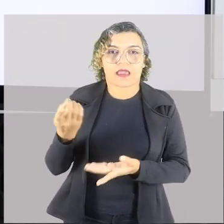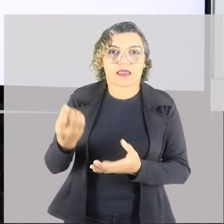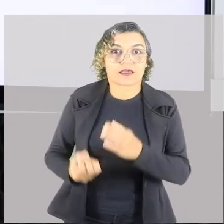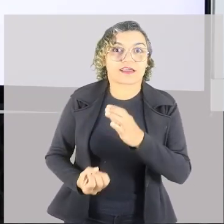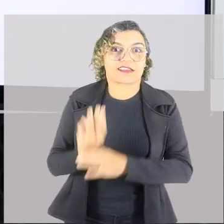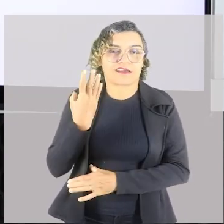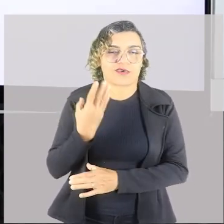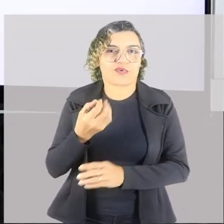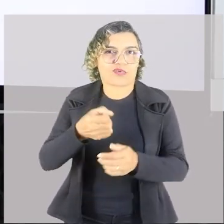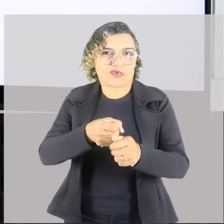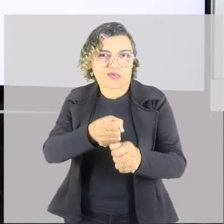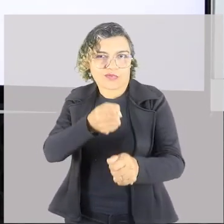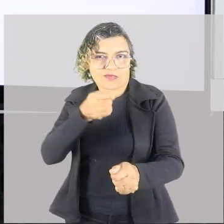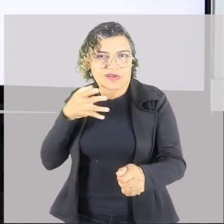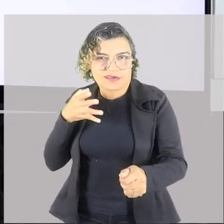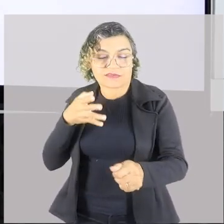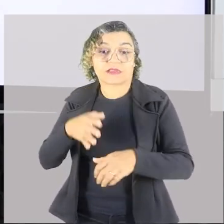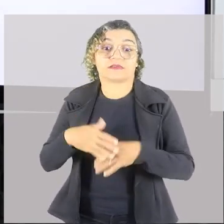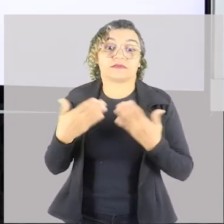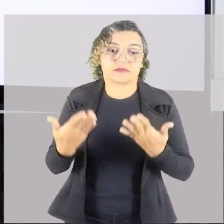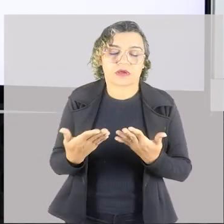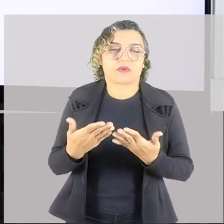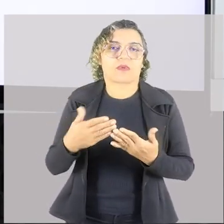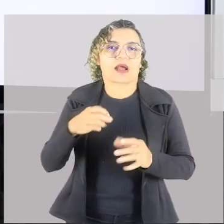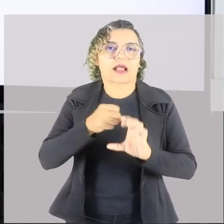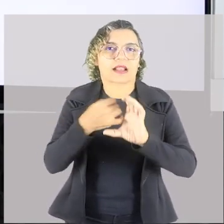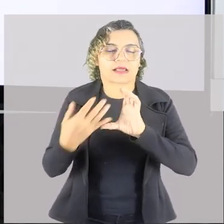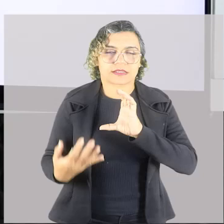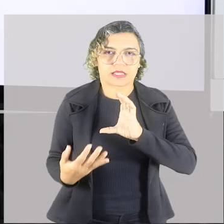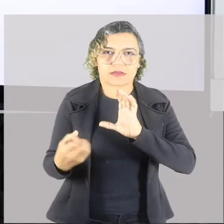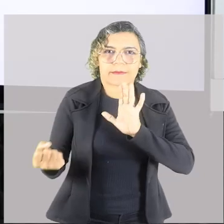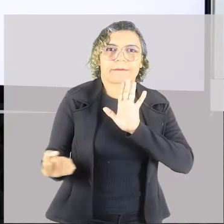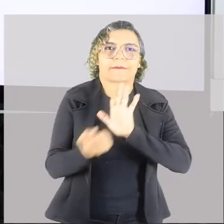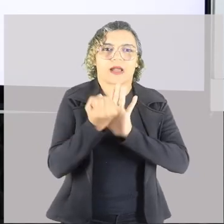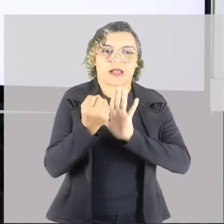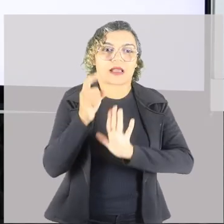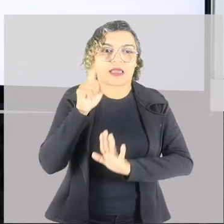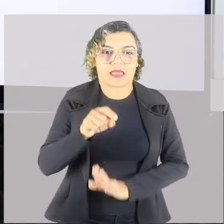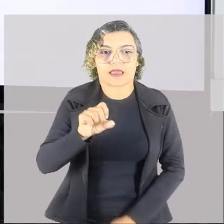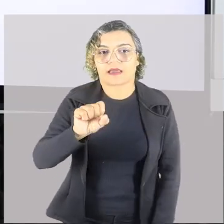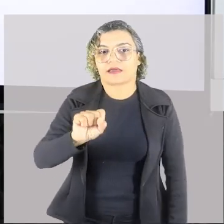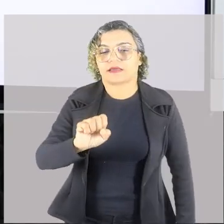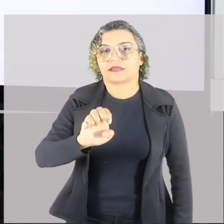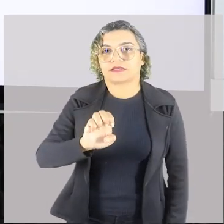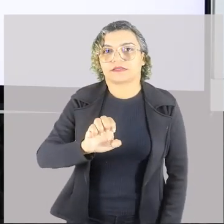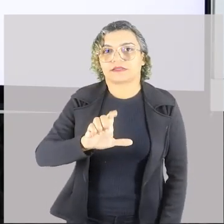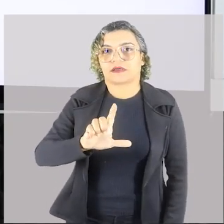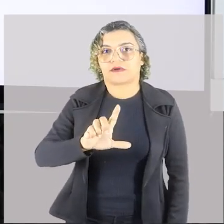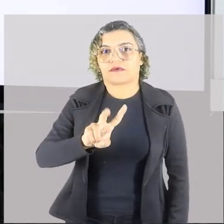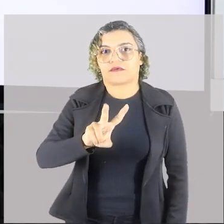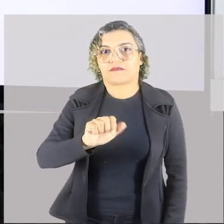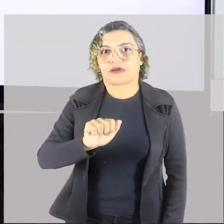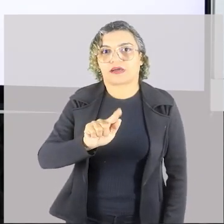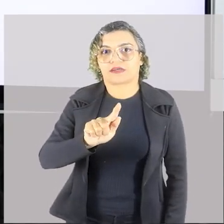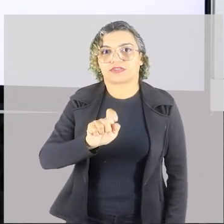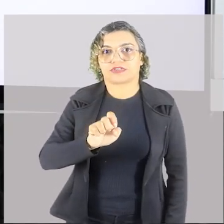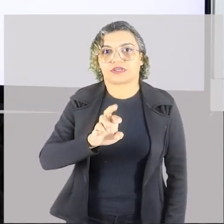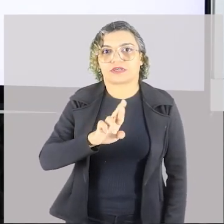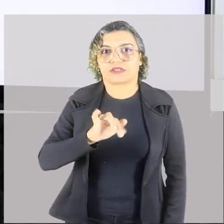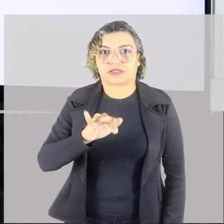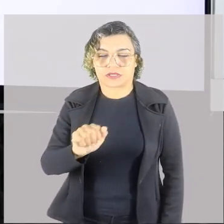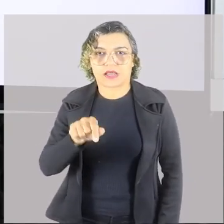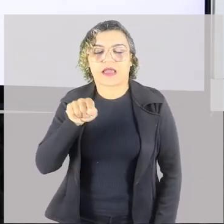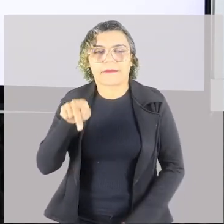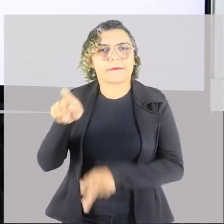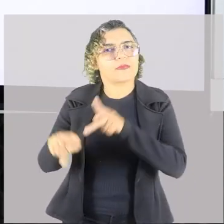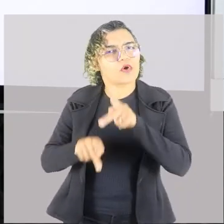flecha. Seriam características que marcam o momento chamado de selvageria, de povos selvagens, povos que vivem